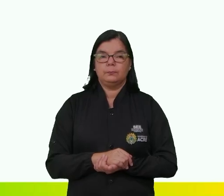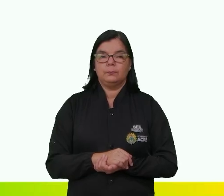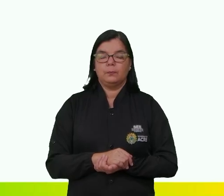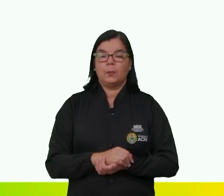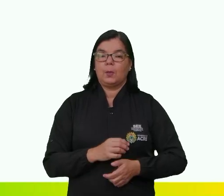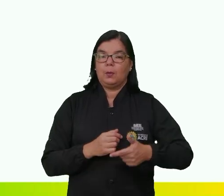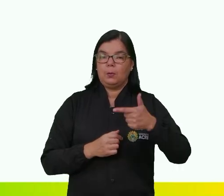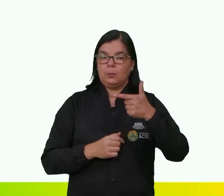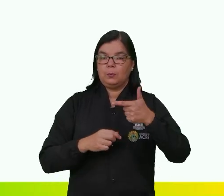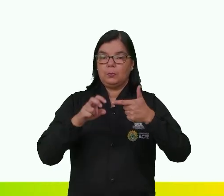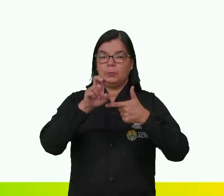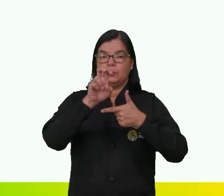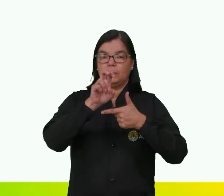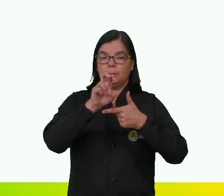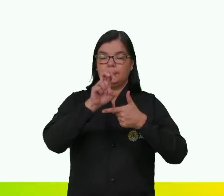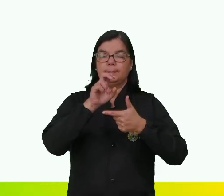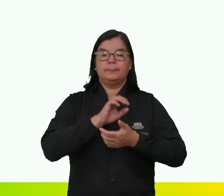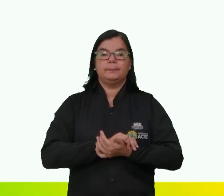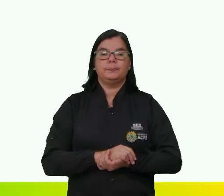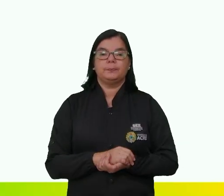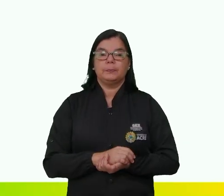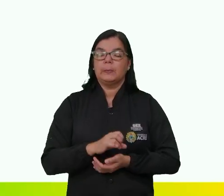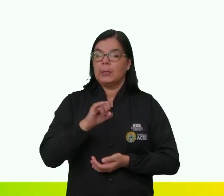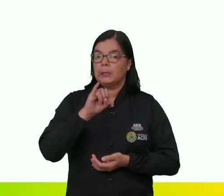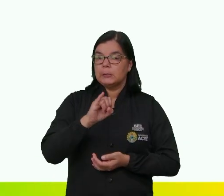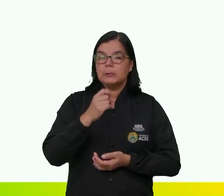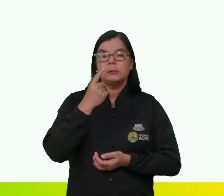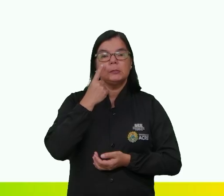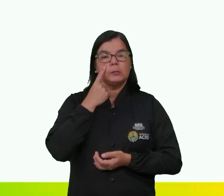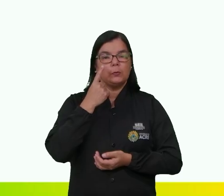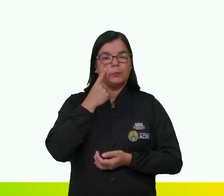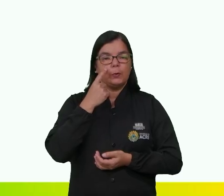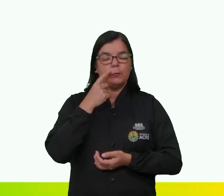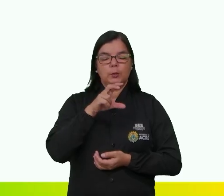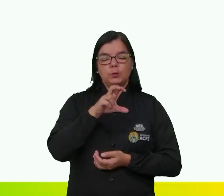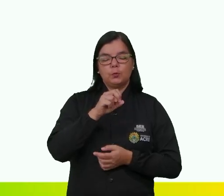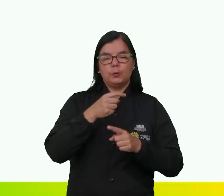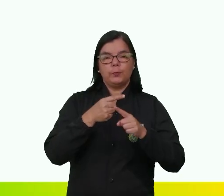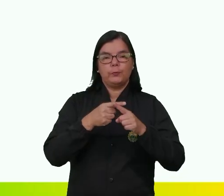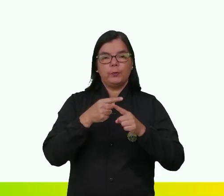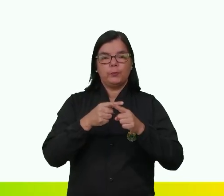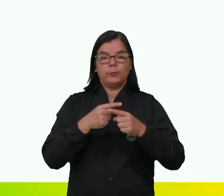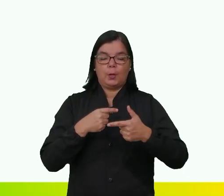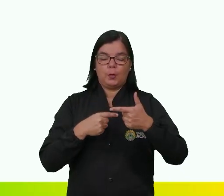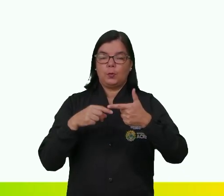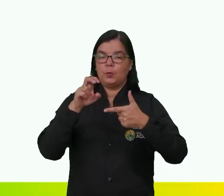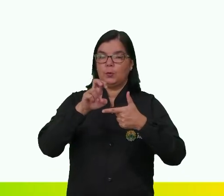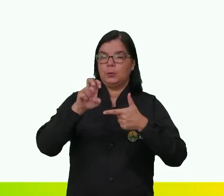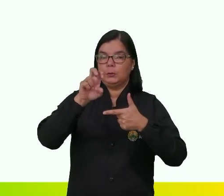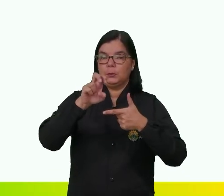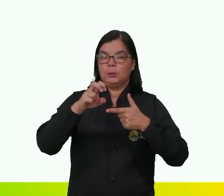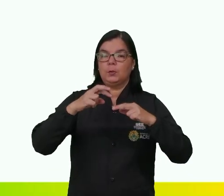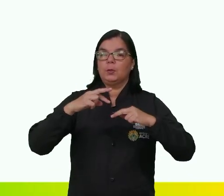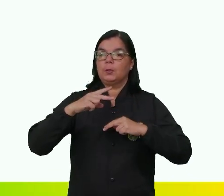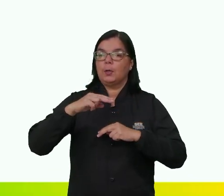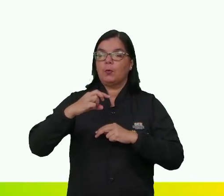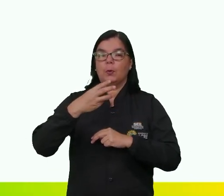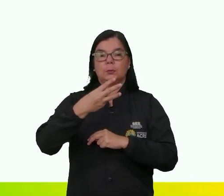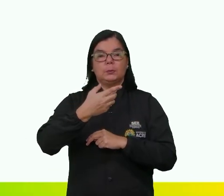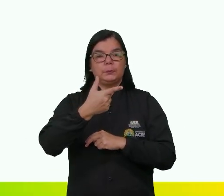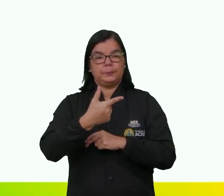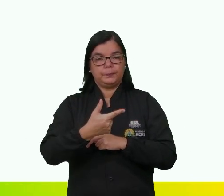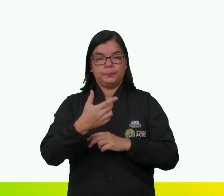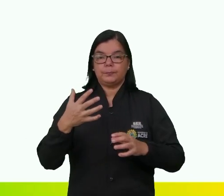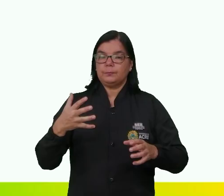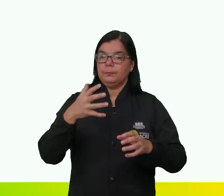2 elevado a 5, ok? Se você fizer isso, é 50 vezes 2 elevado a 5 é 32. Faça